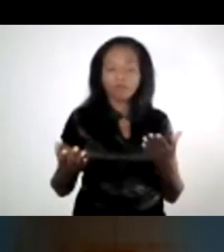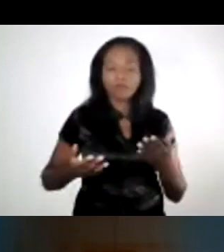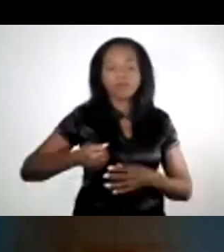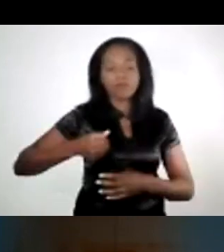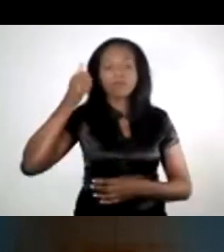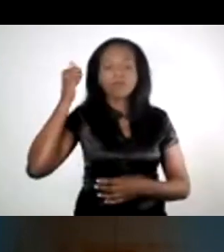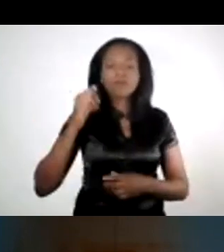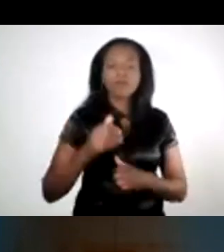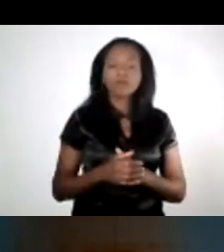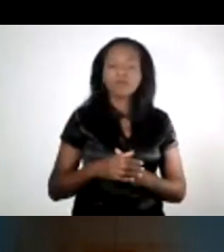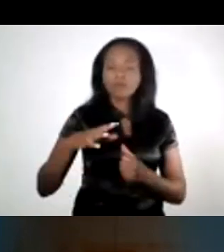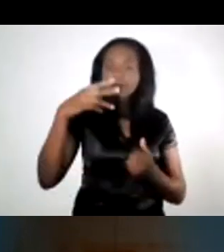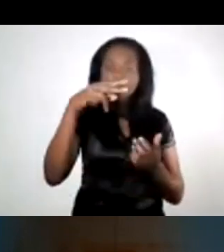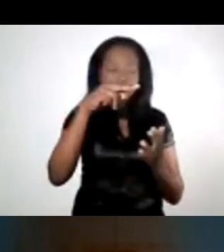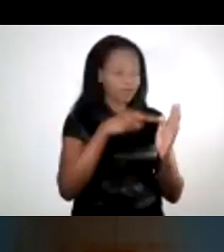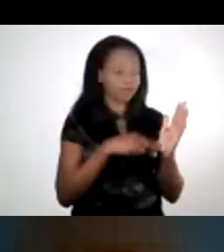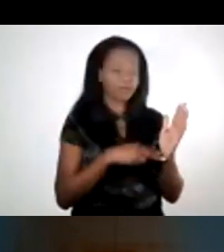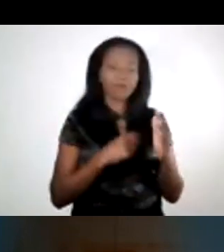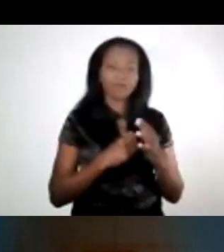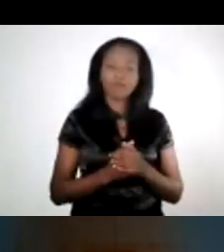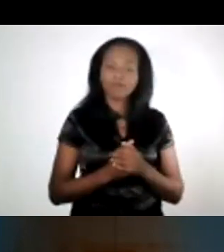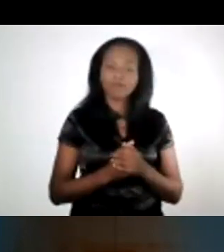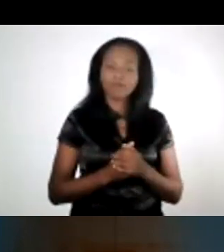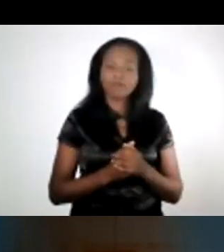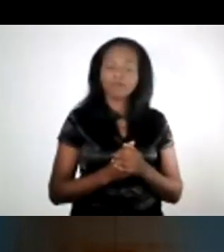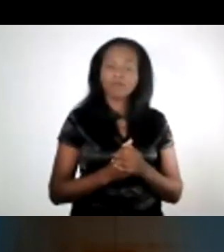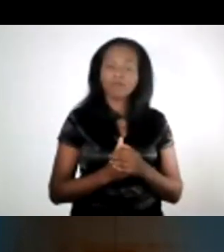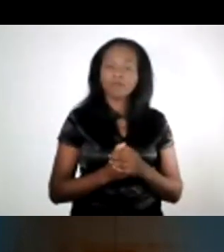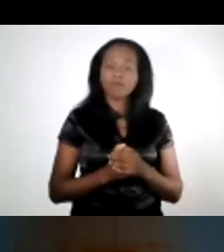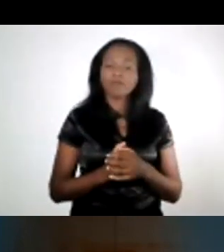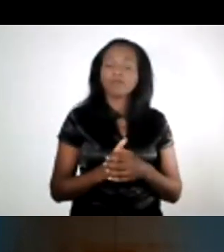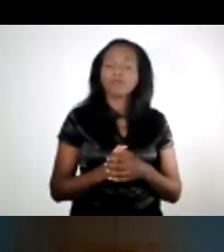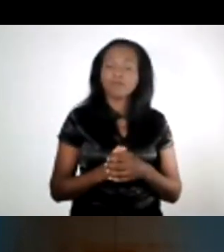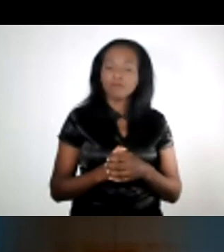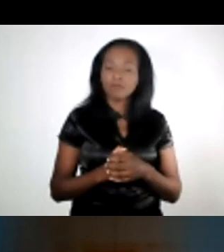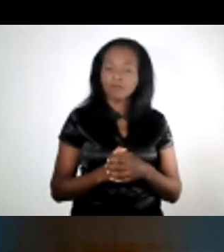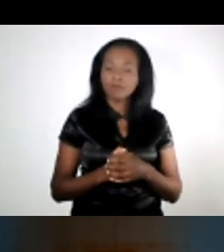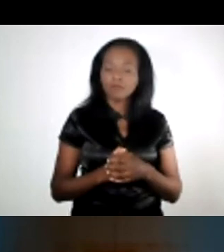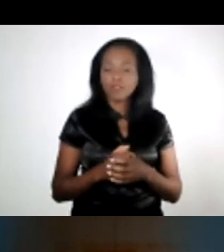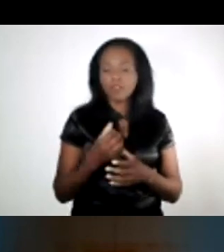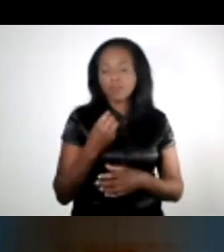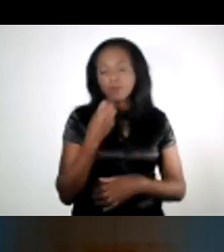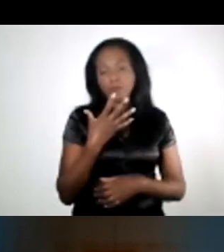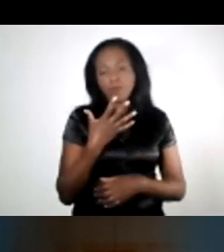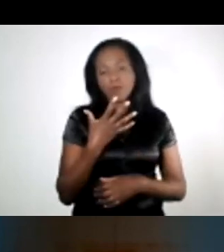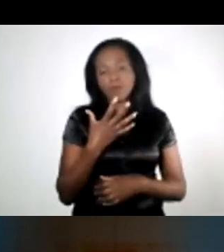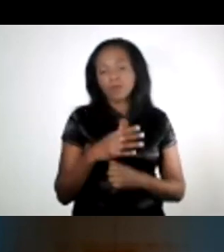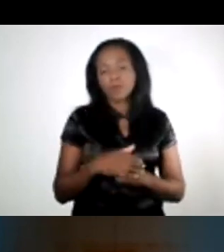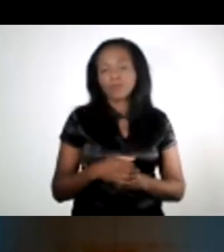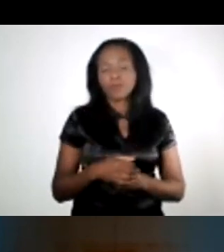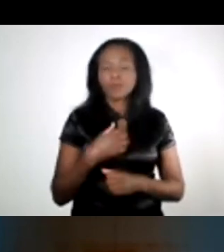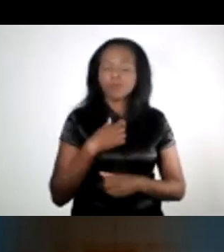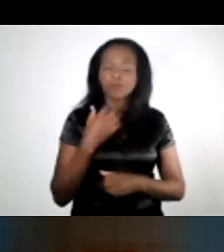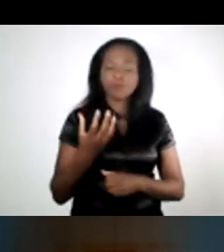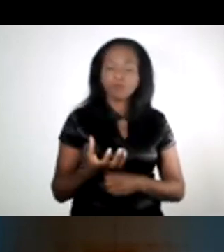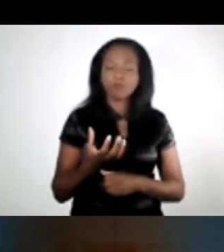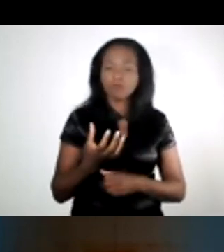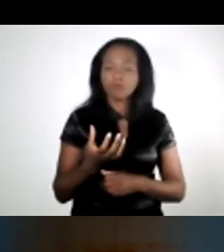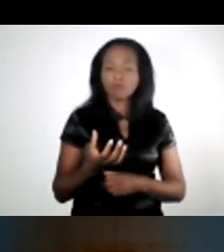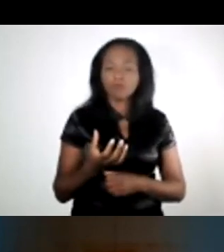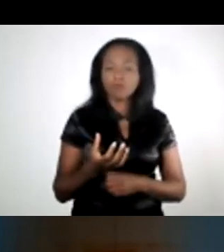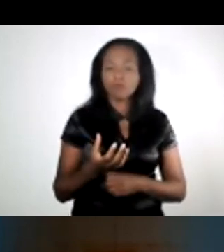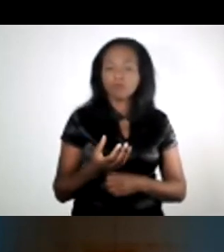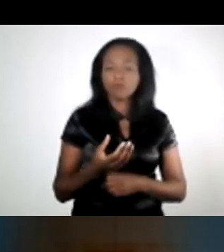depois dessa leitura. Sem dúvidas. Bom, eu gostaria de, em nome, né,